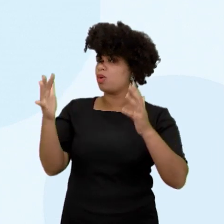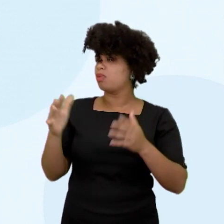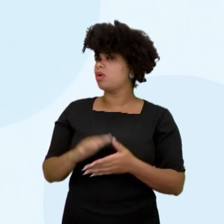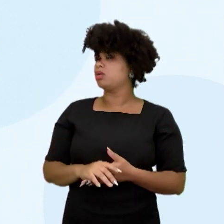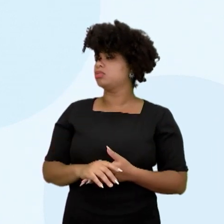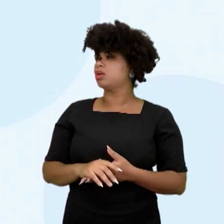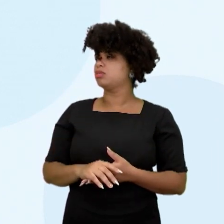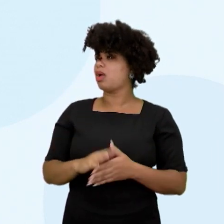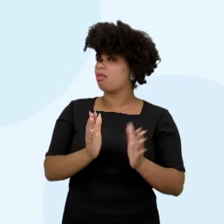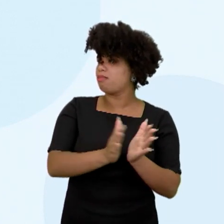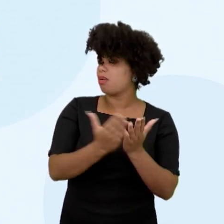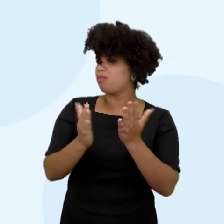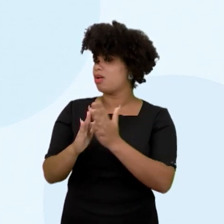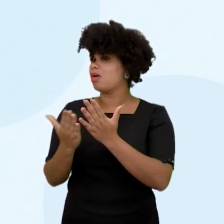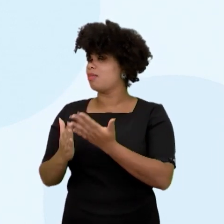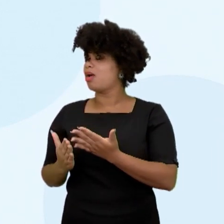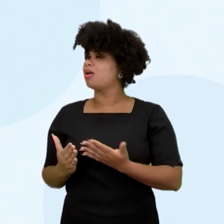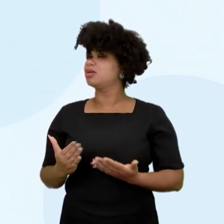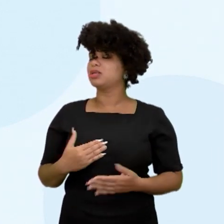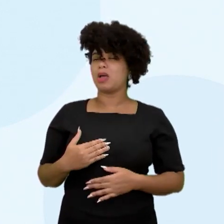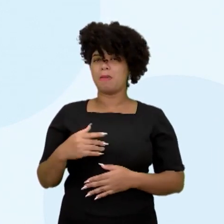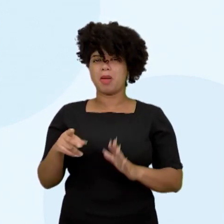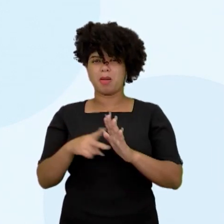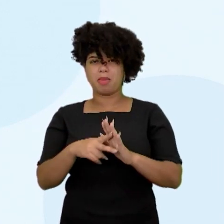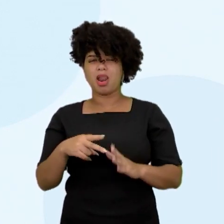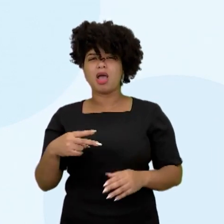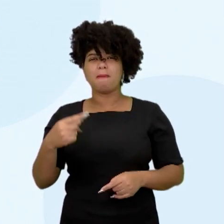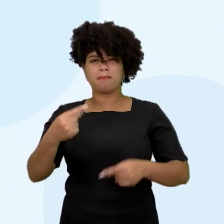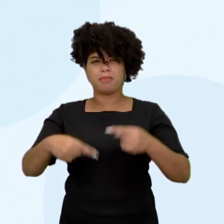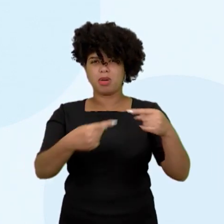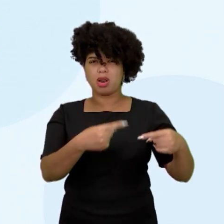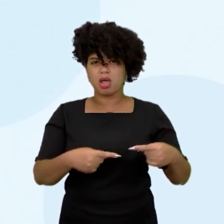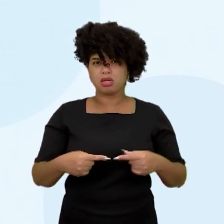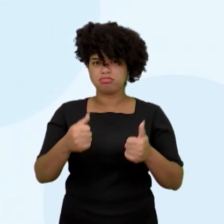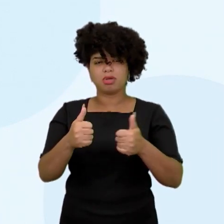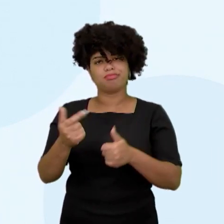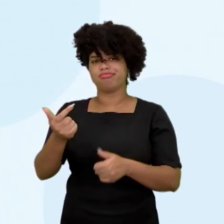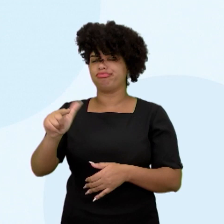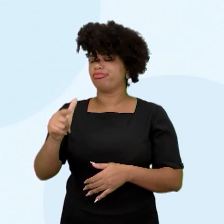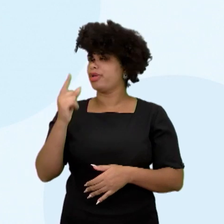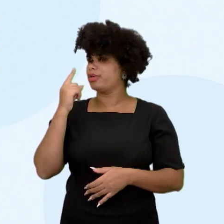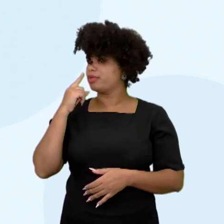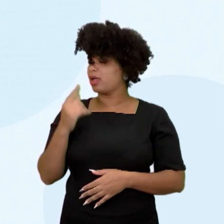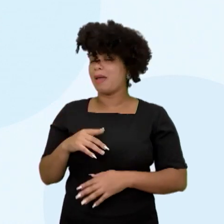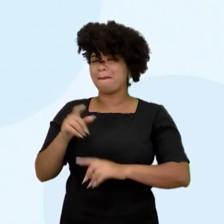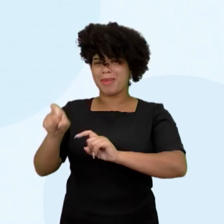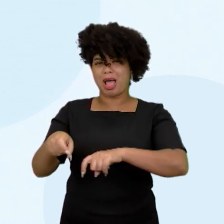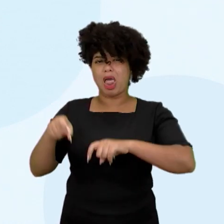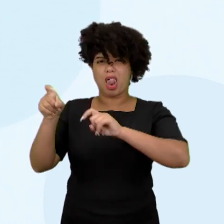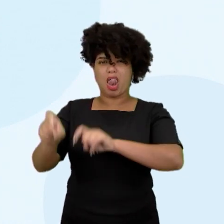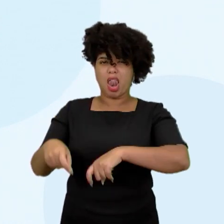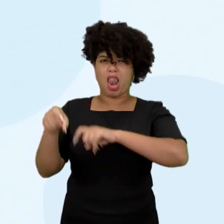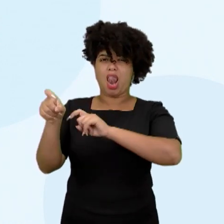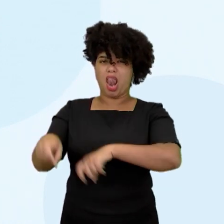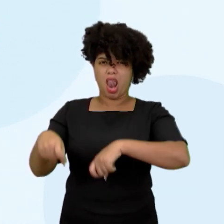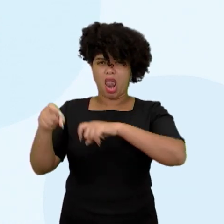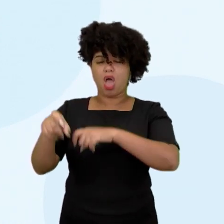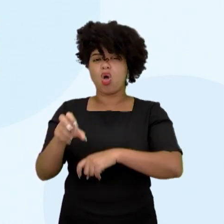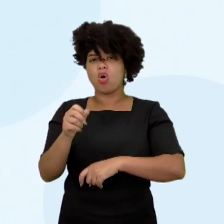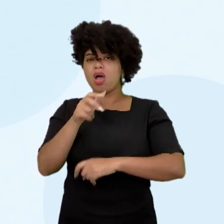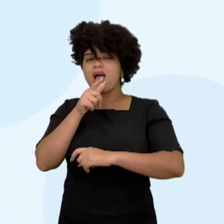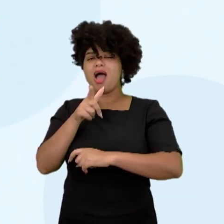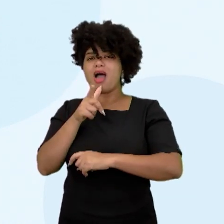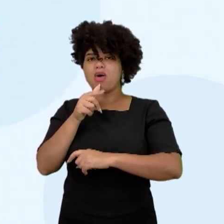Pobreza, instabilidade política, desmatamento, pastoreio excessivo e más práticas de irrigação